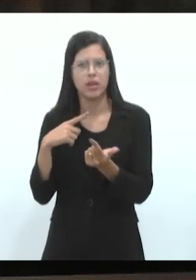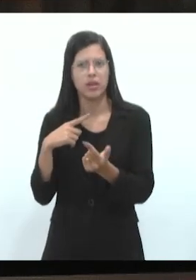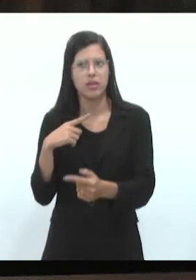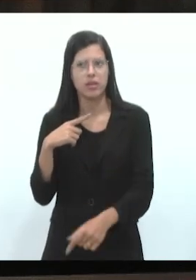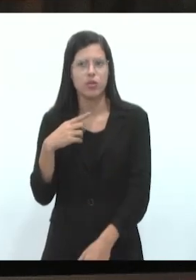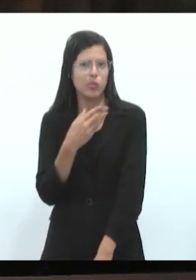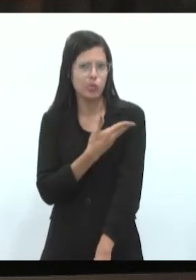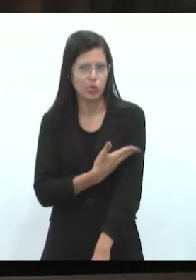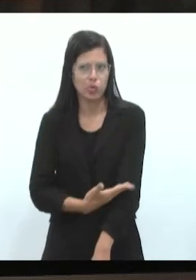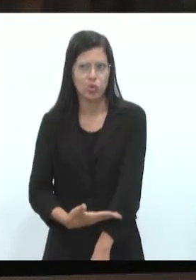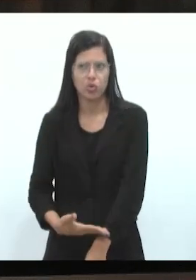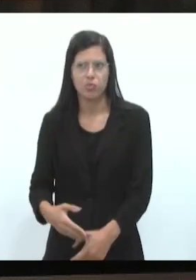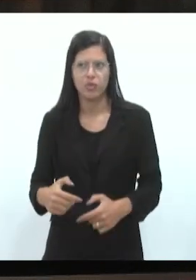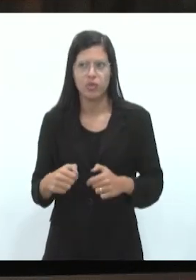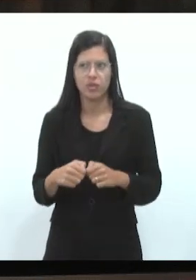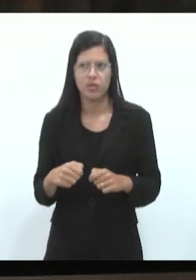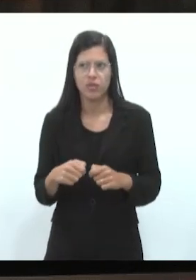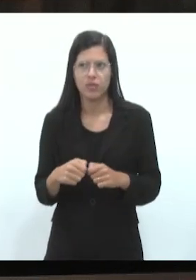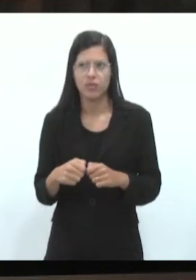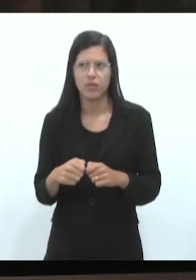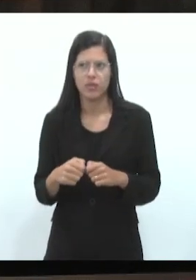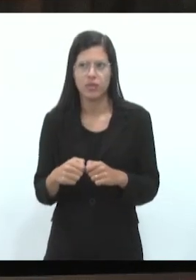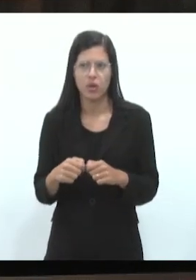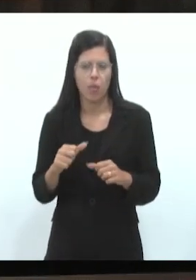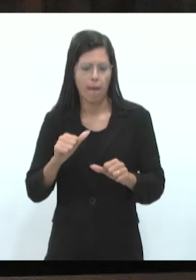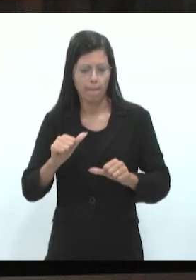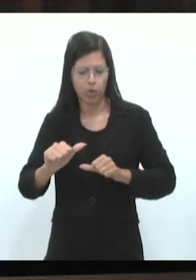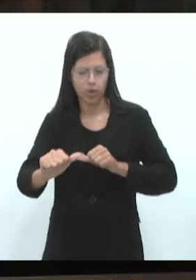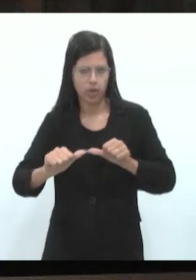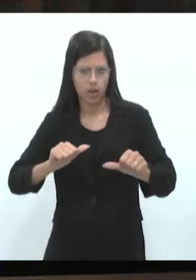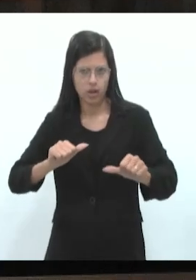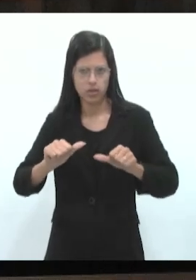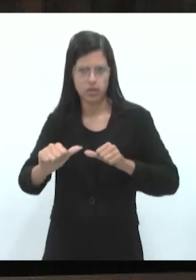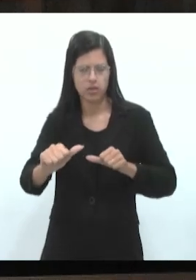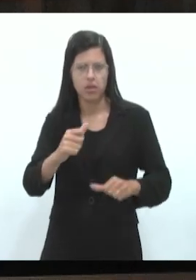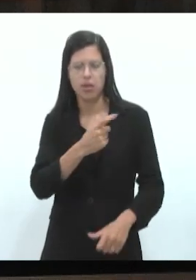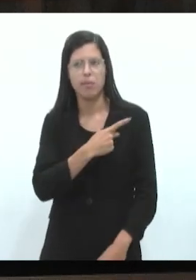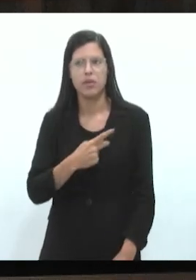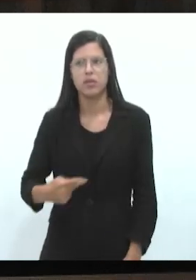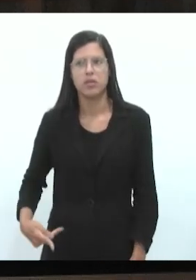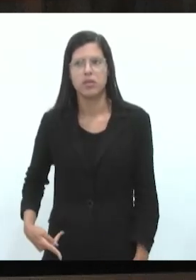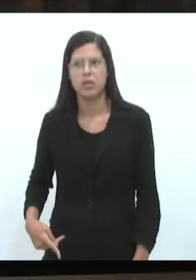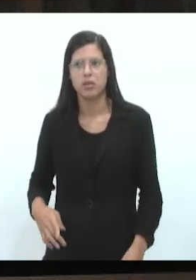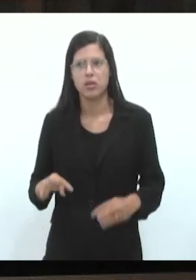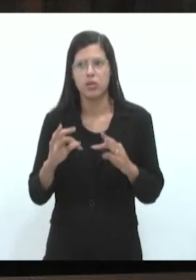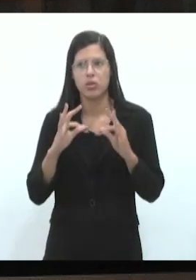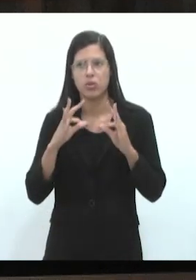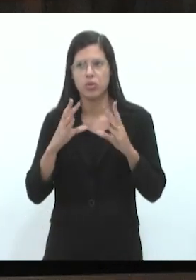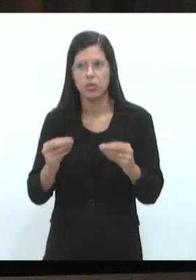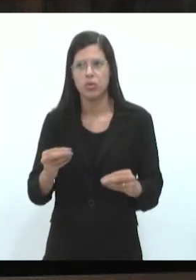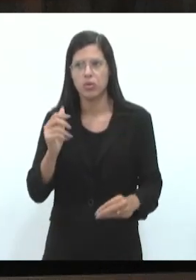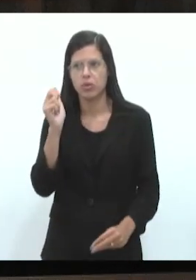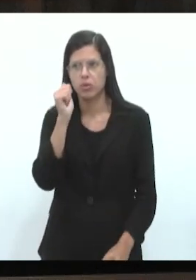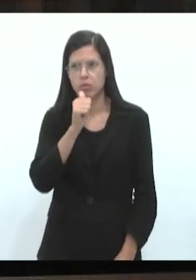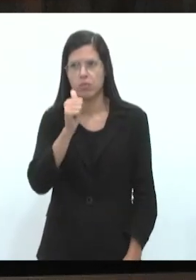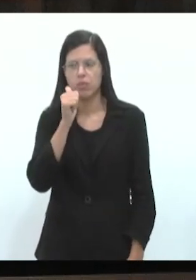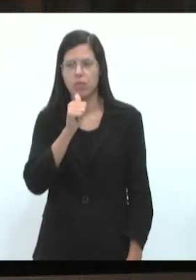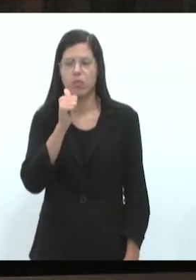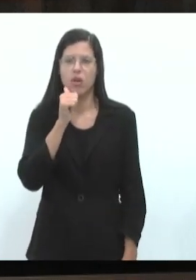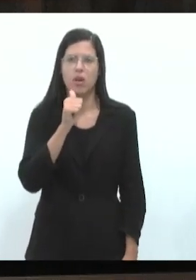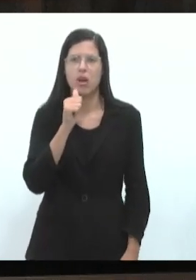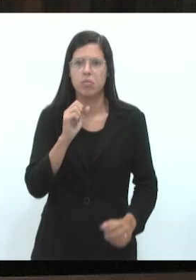é, fazer uma alternância na presidência para que todas as mulheres possam, não é, fazer